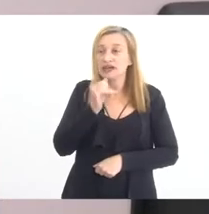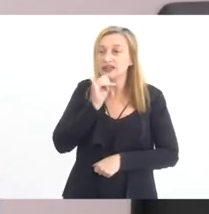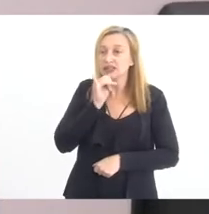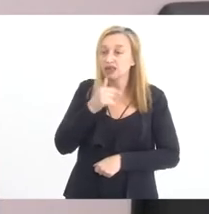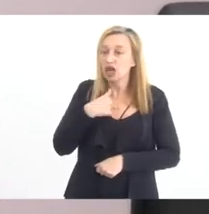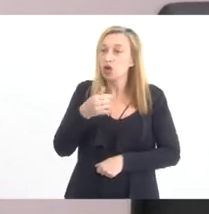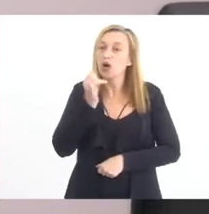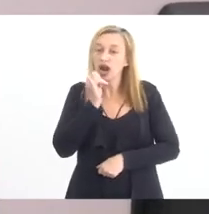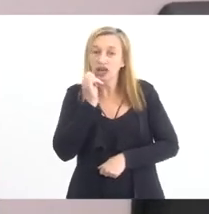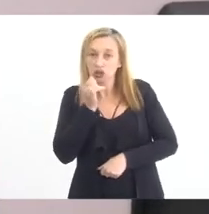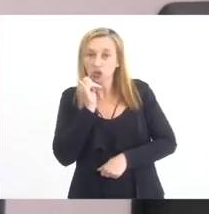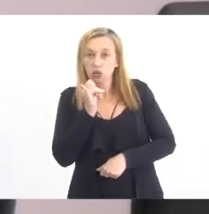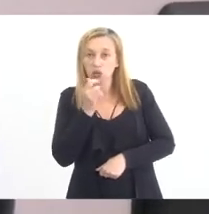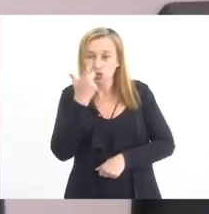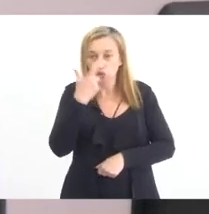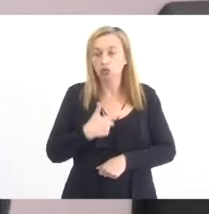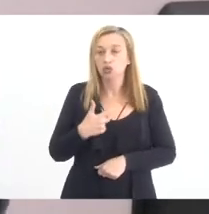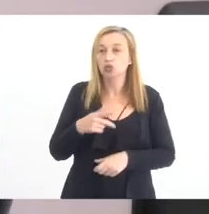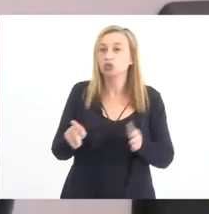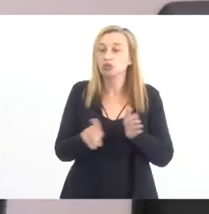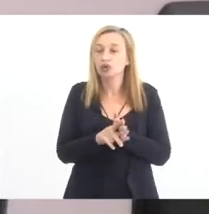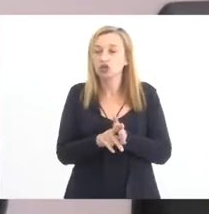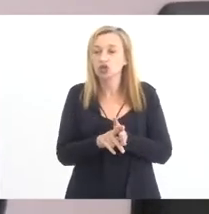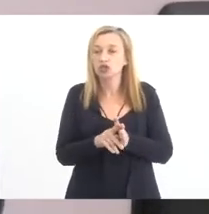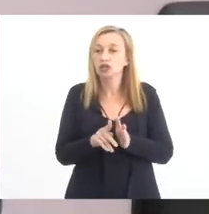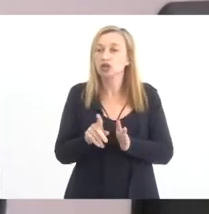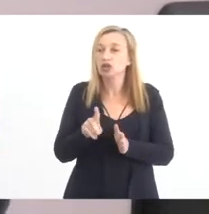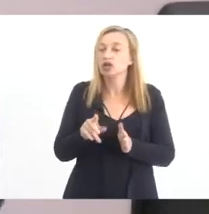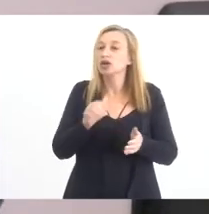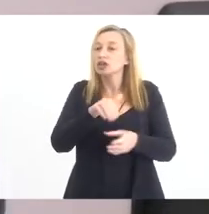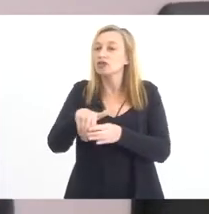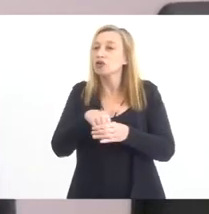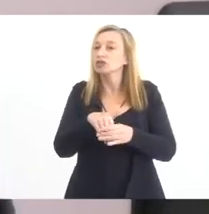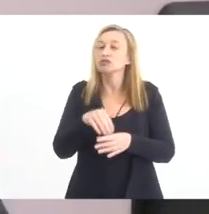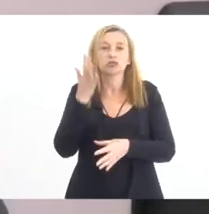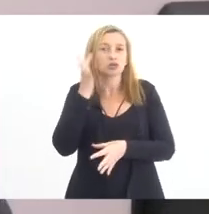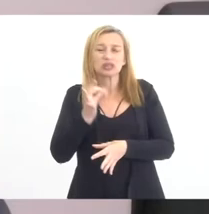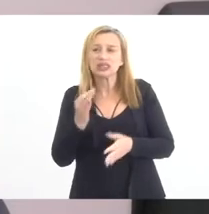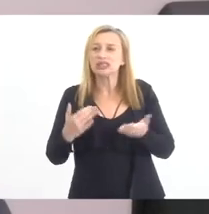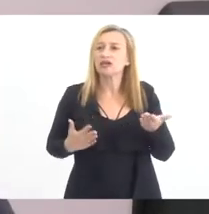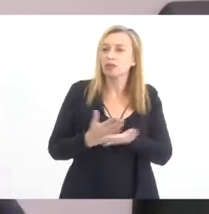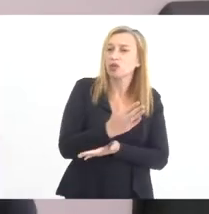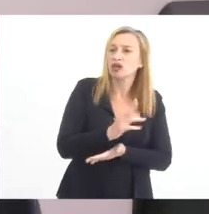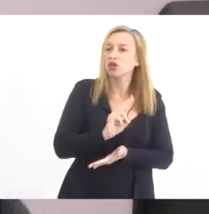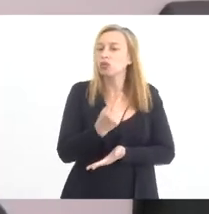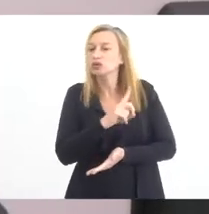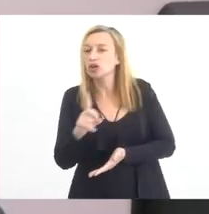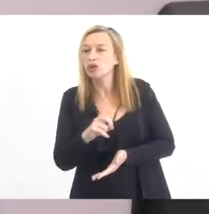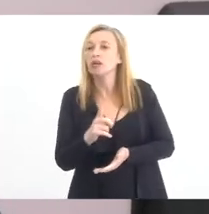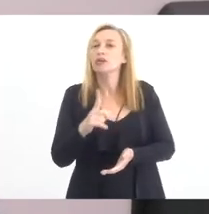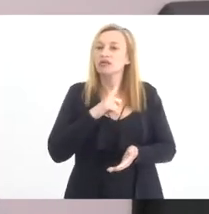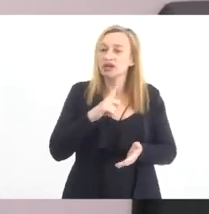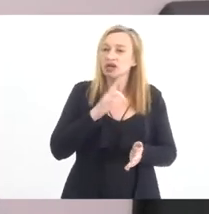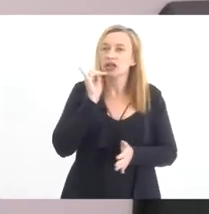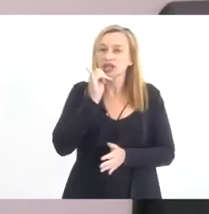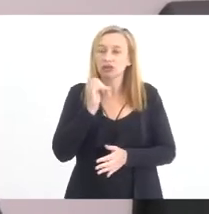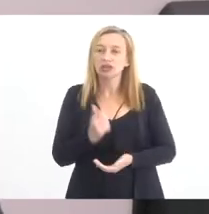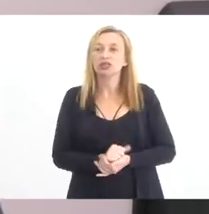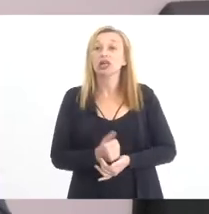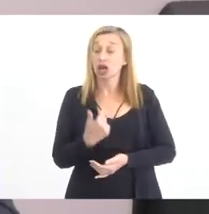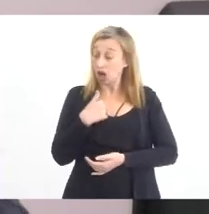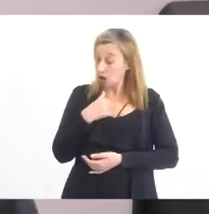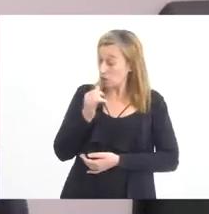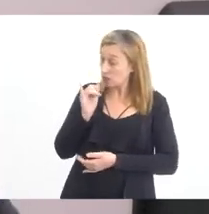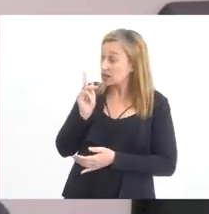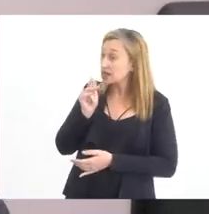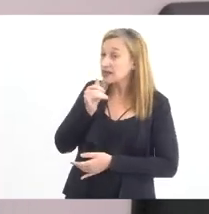dos relatores do projeto que vai a voto. Não sei se vai ser aprovado, se não vai, mas ele vai ter uma relatoria. Eu, por